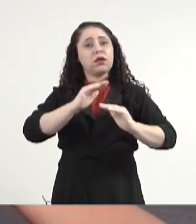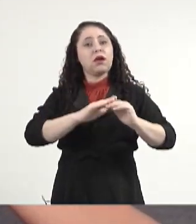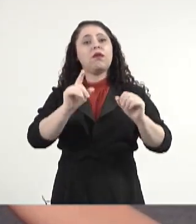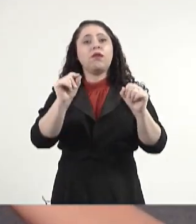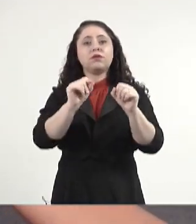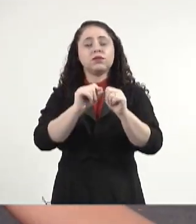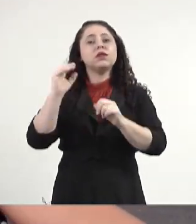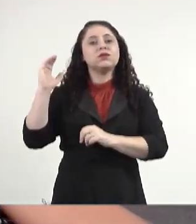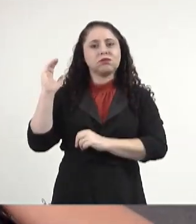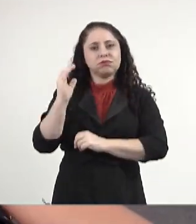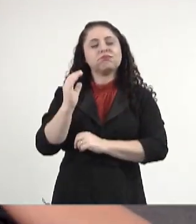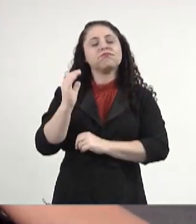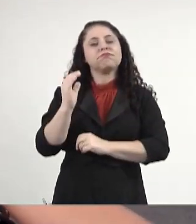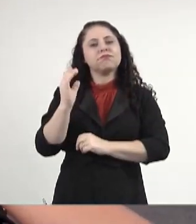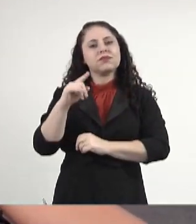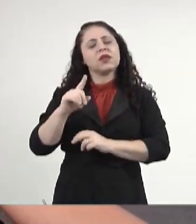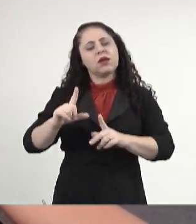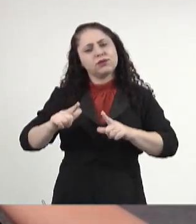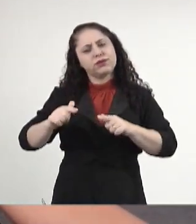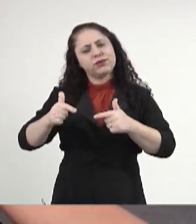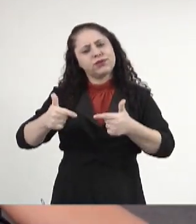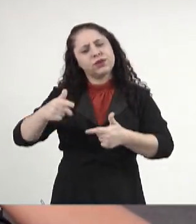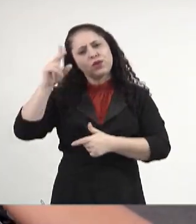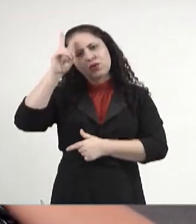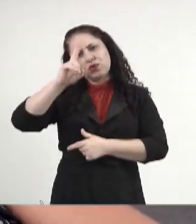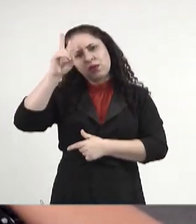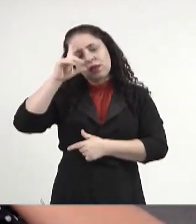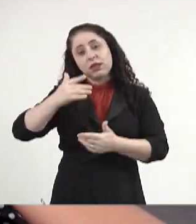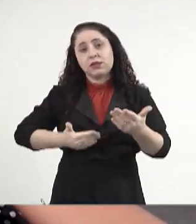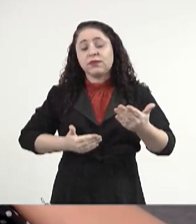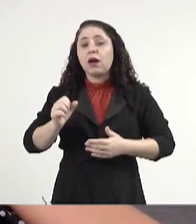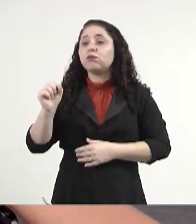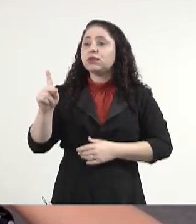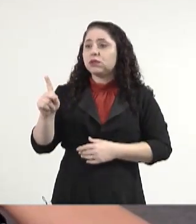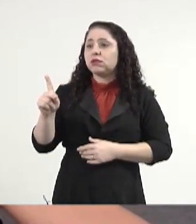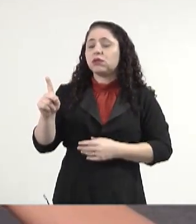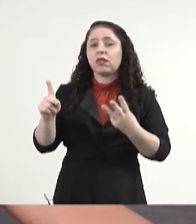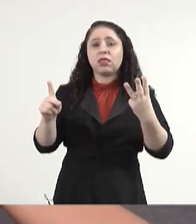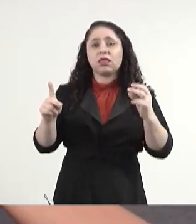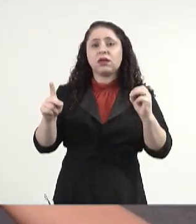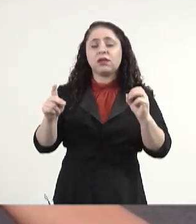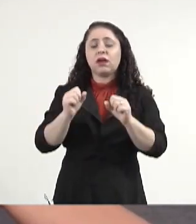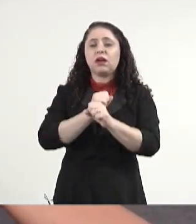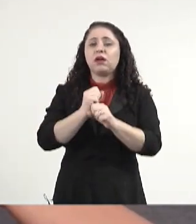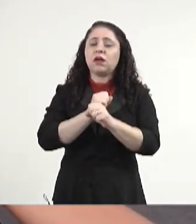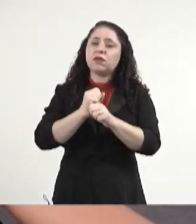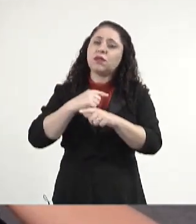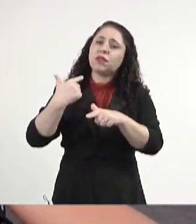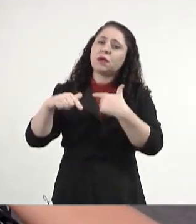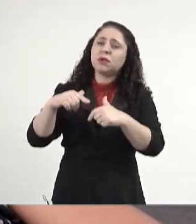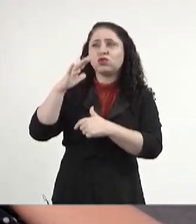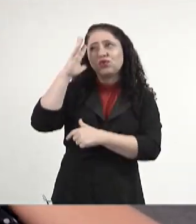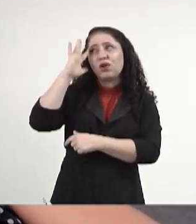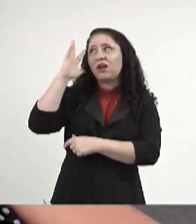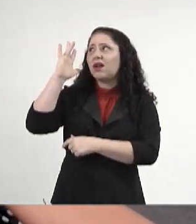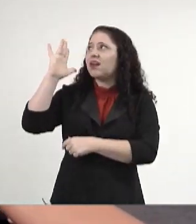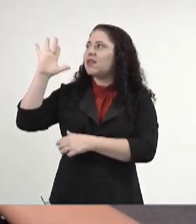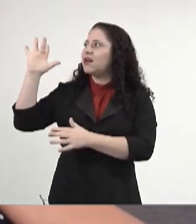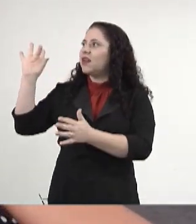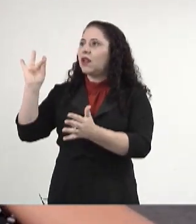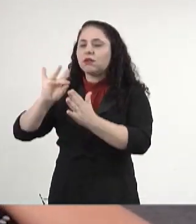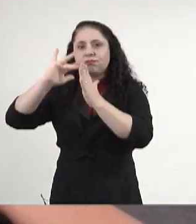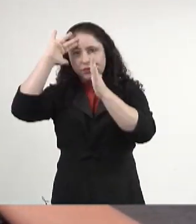de natureza criminal. É uma luta histórica, nós temos servidores que se aposentaram com 30 anos de casa e que se aposentaram sonhando com